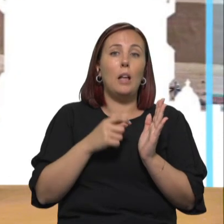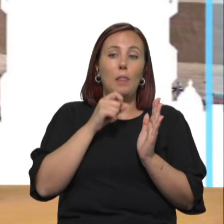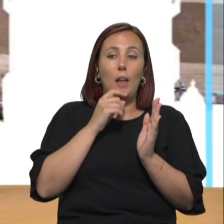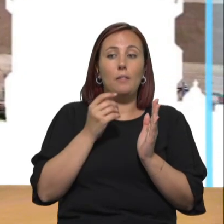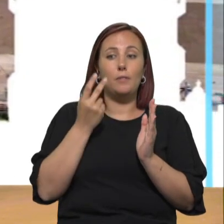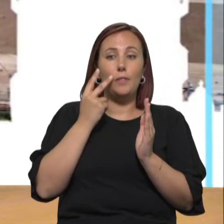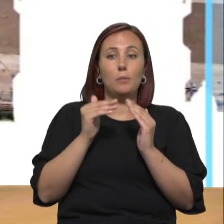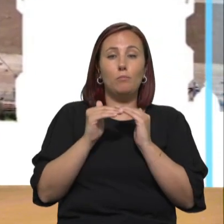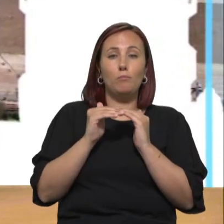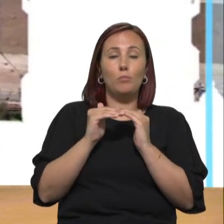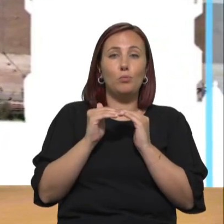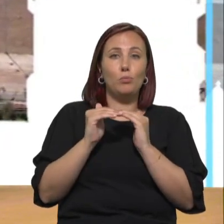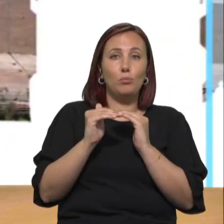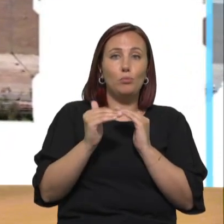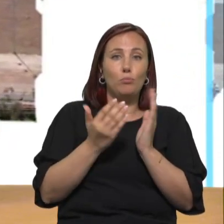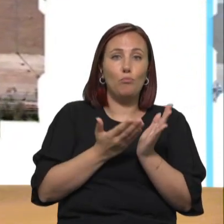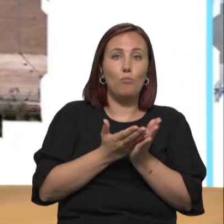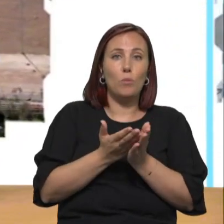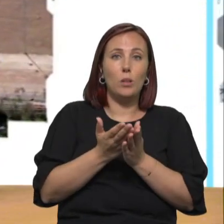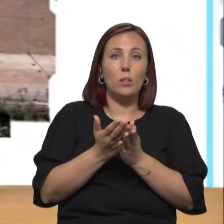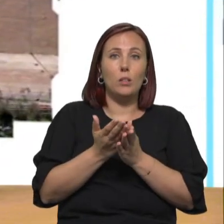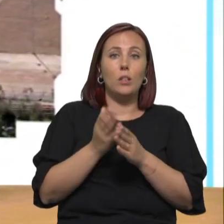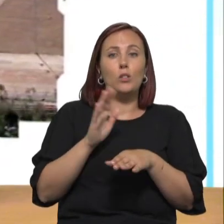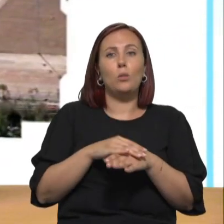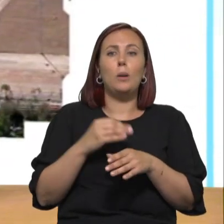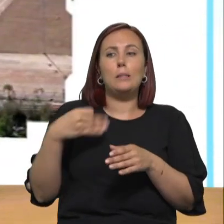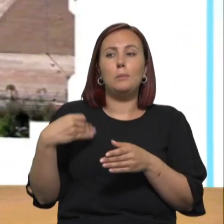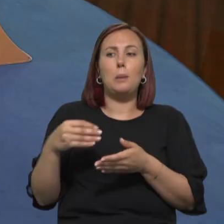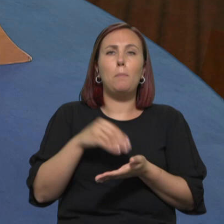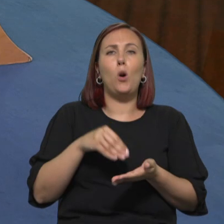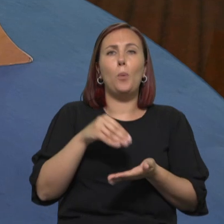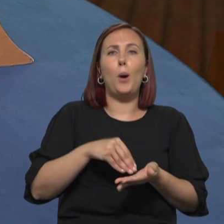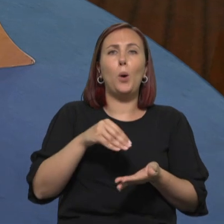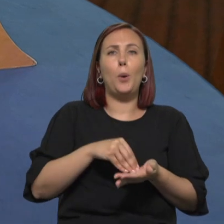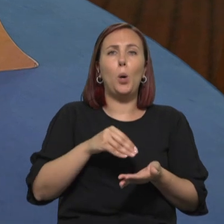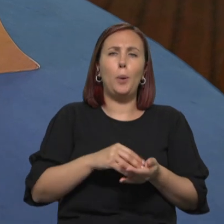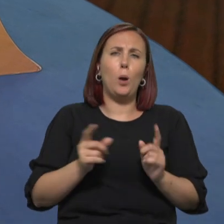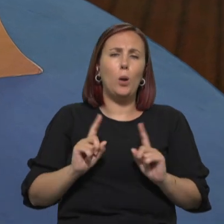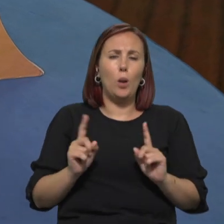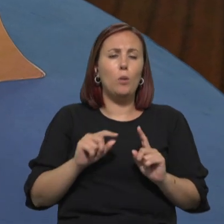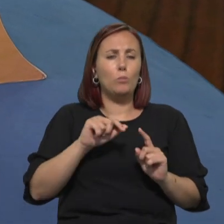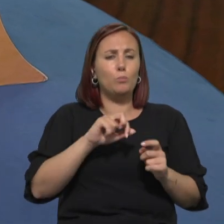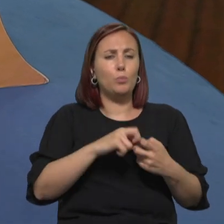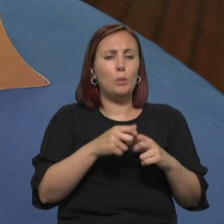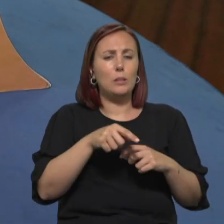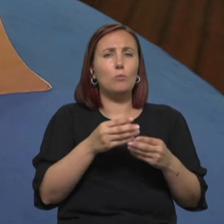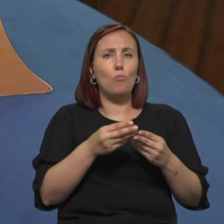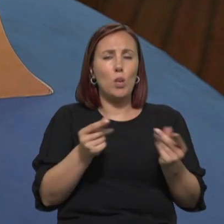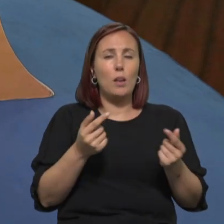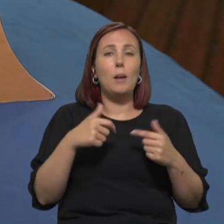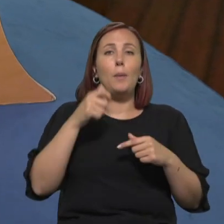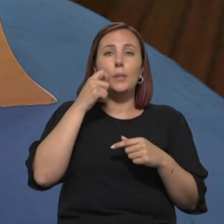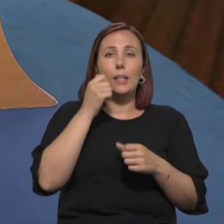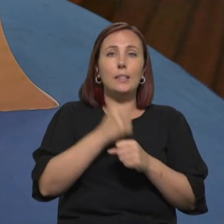não sejam, digamos, cronicamente pobres, resolver essas situações, mas aqueles que trabalham